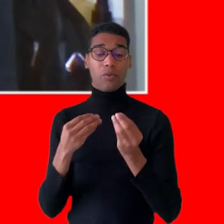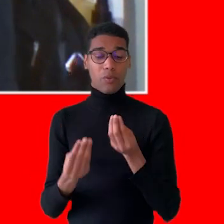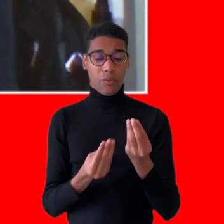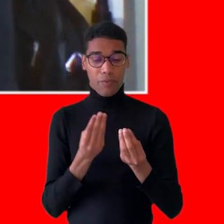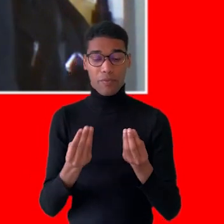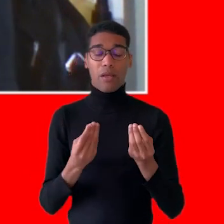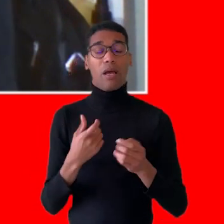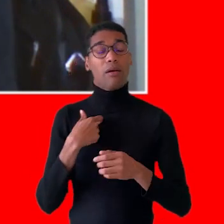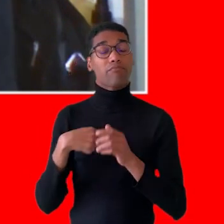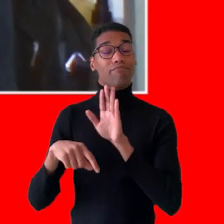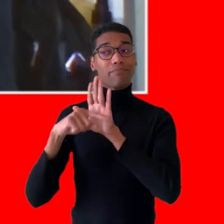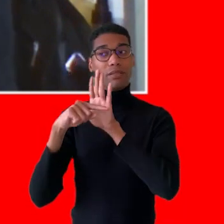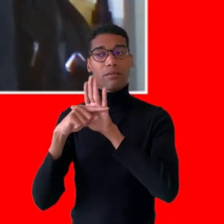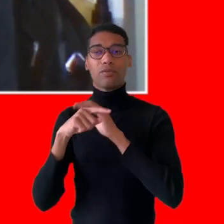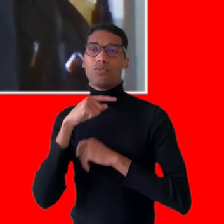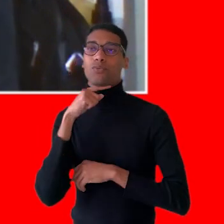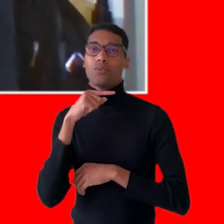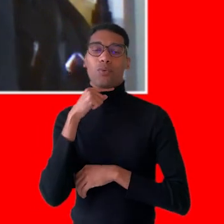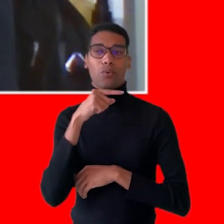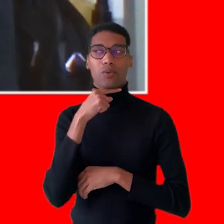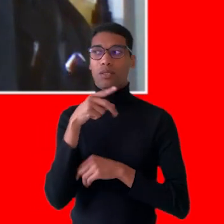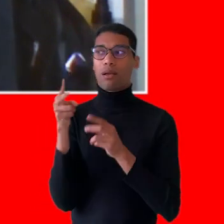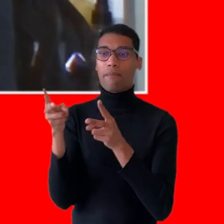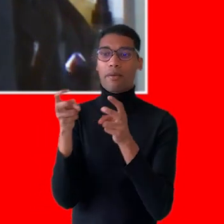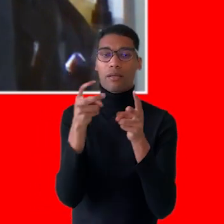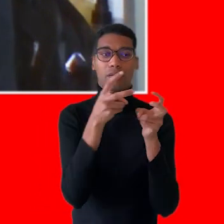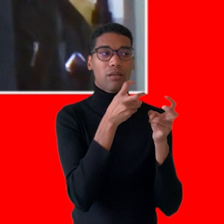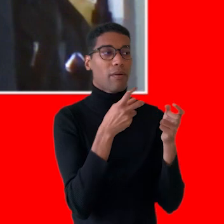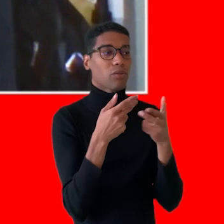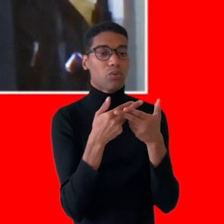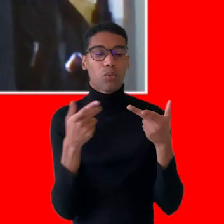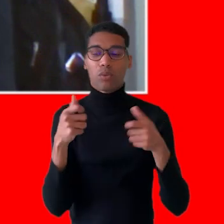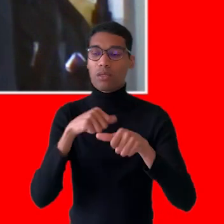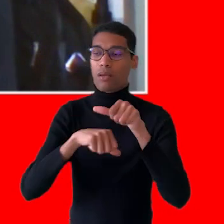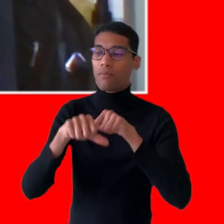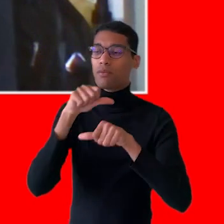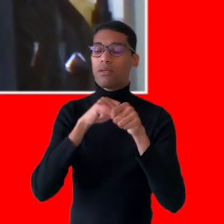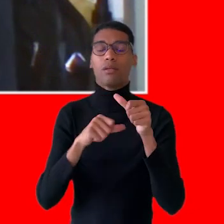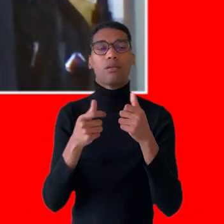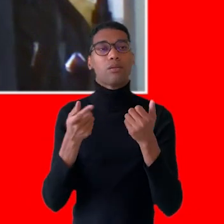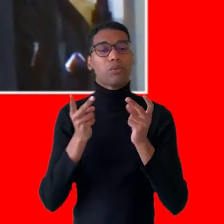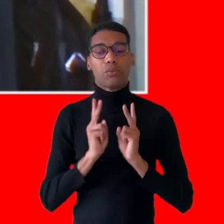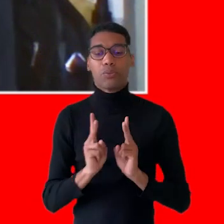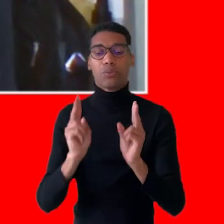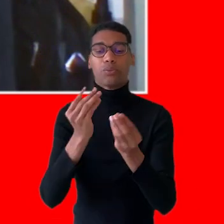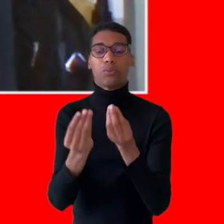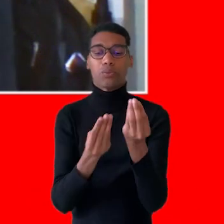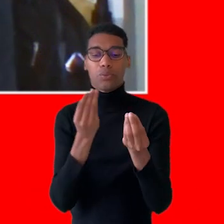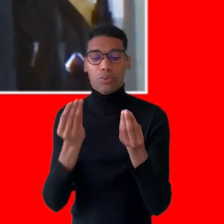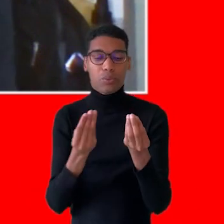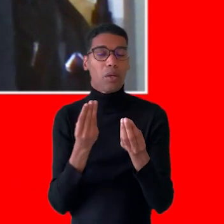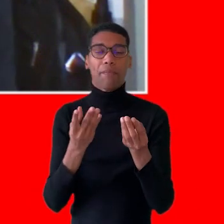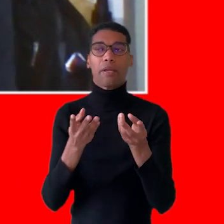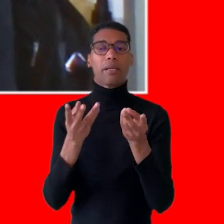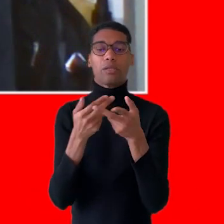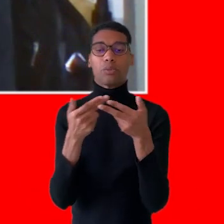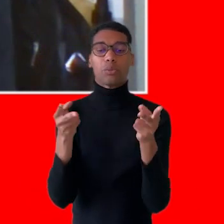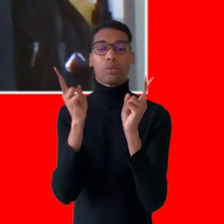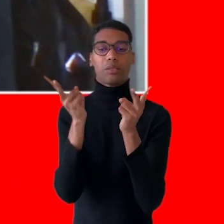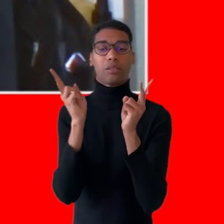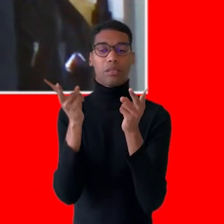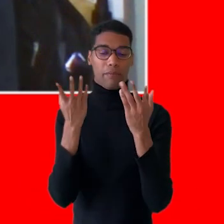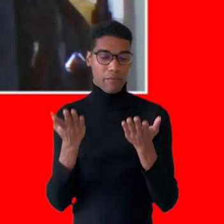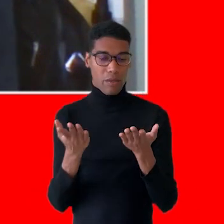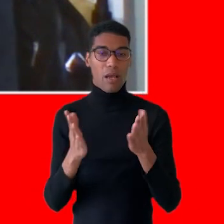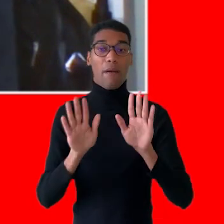pessimista é aquela que não consegue enxergar o que mudou e fica com a impressão de que as coisas são sempre